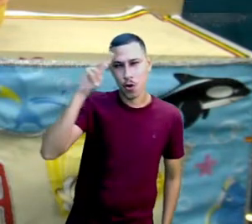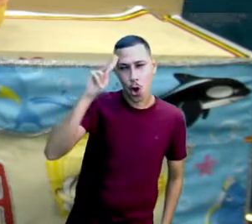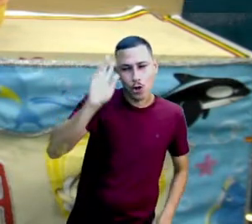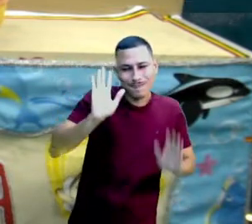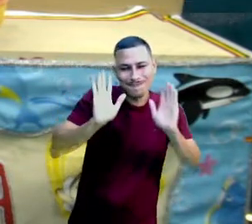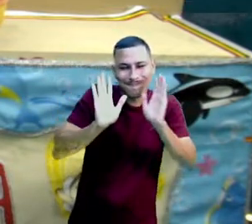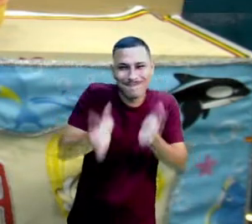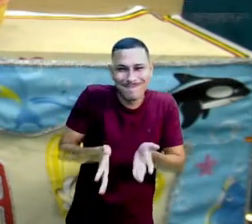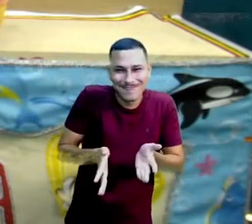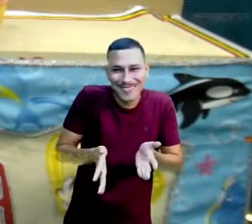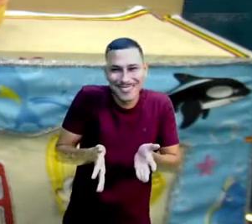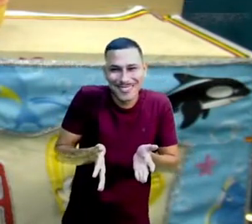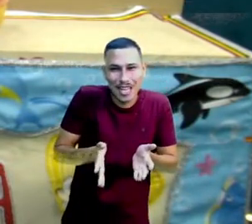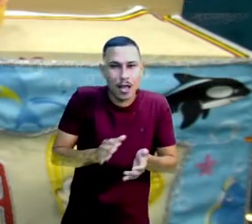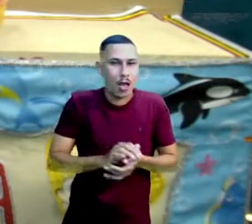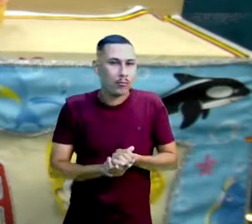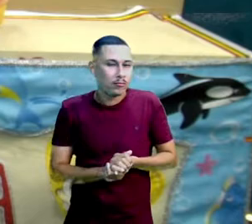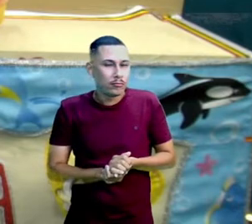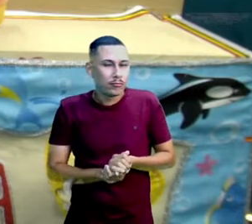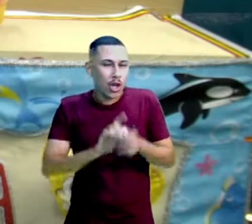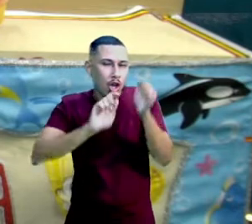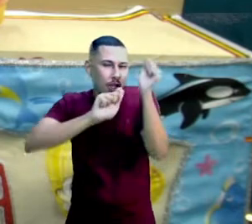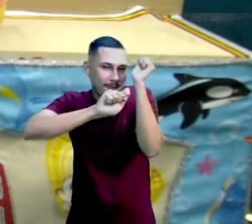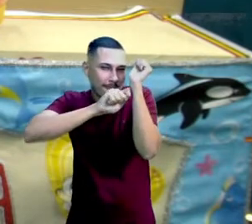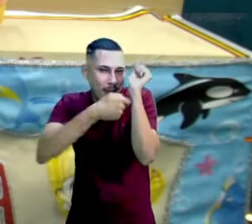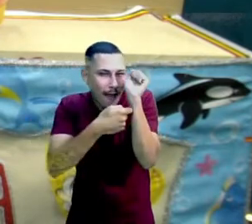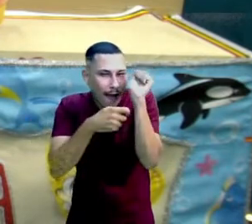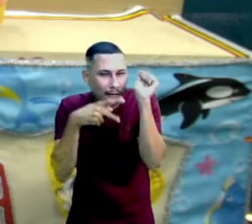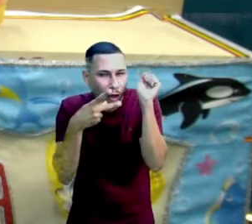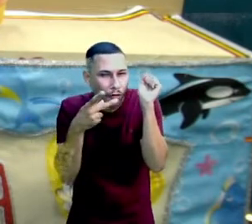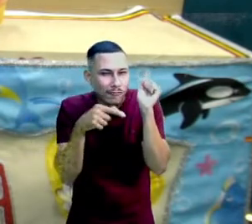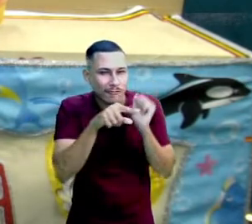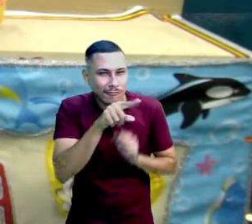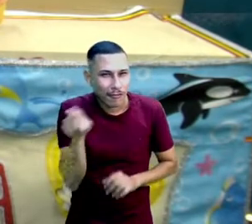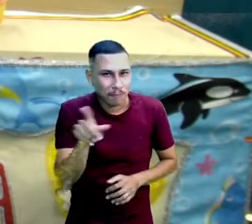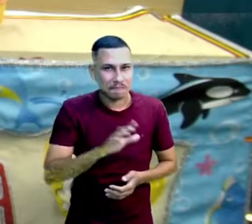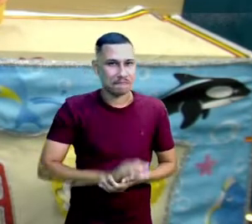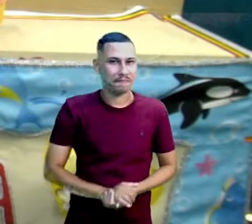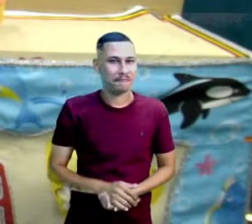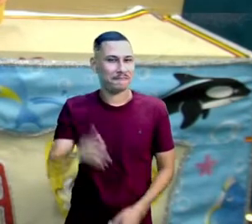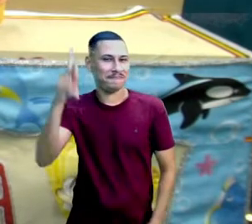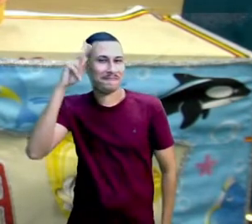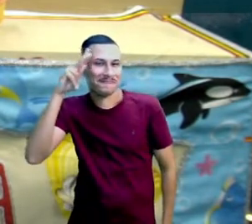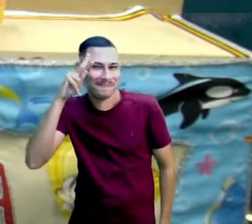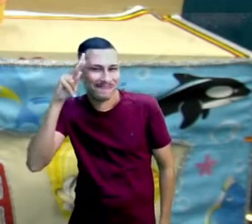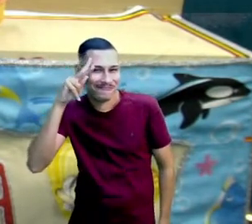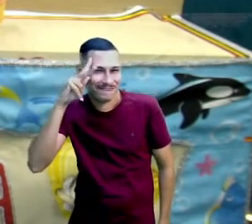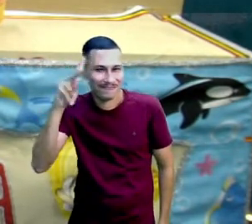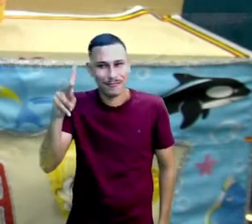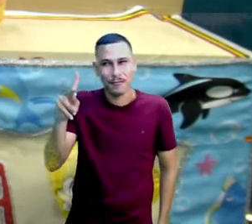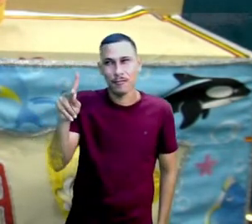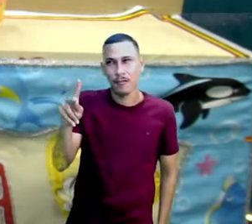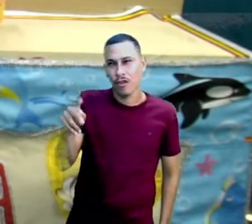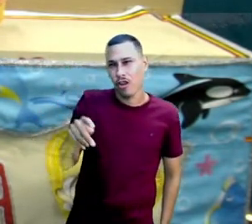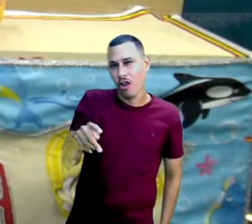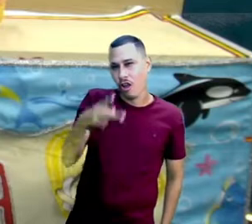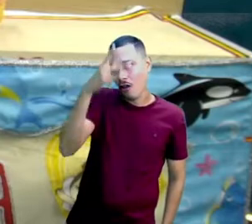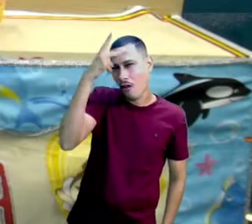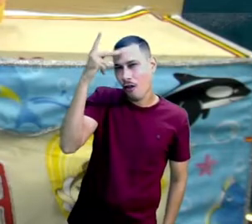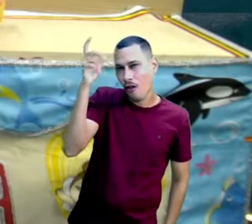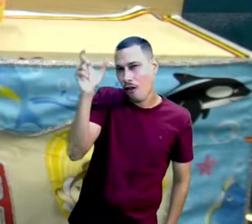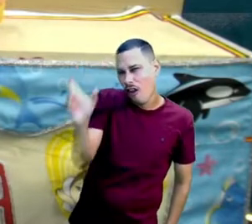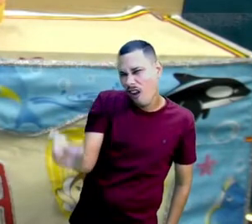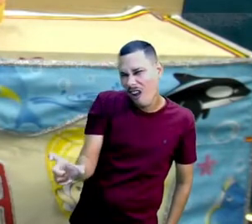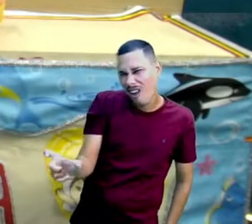gente! Oh, vou contar um segredo pra vocês. É uma história que tem alguém que a leiturinha